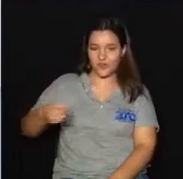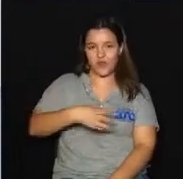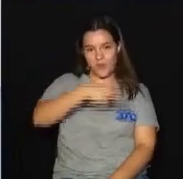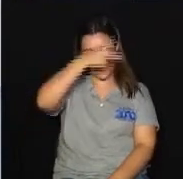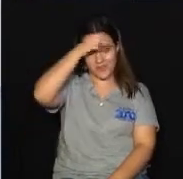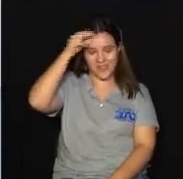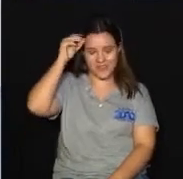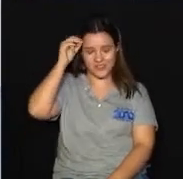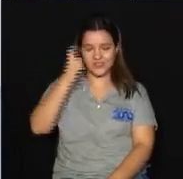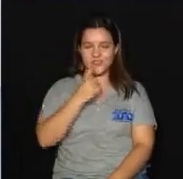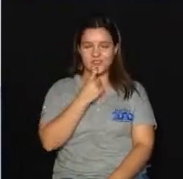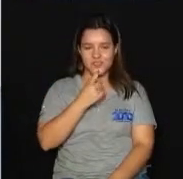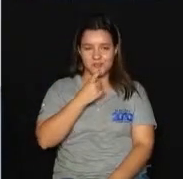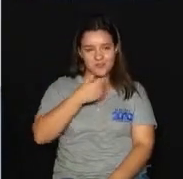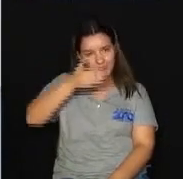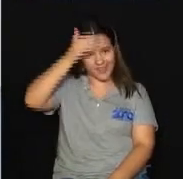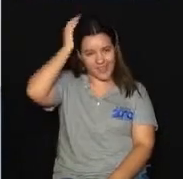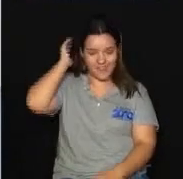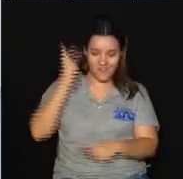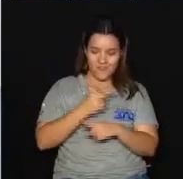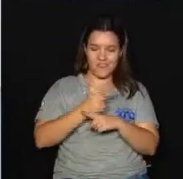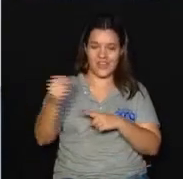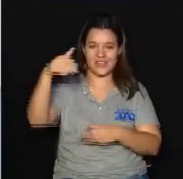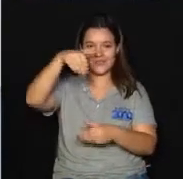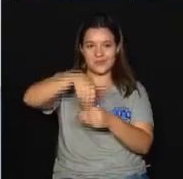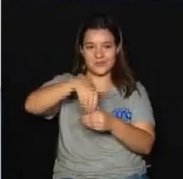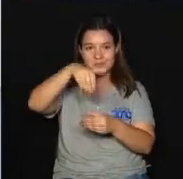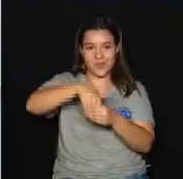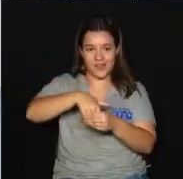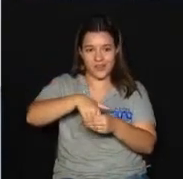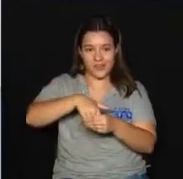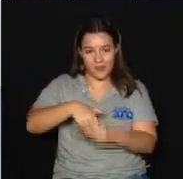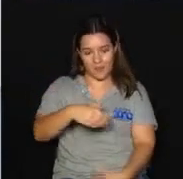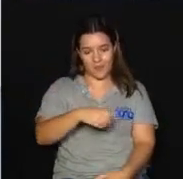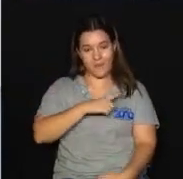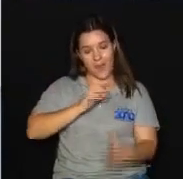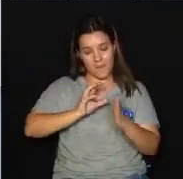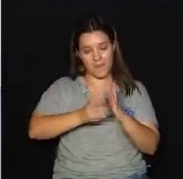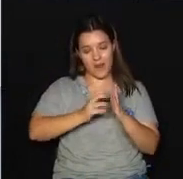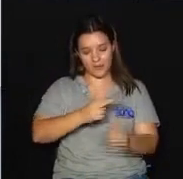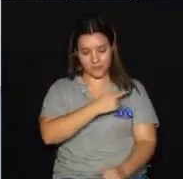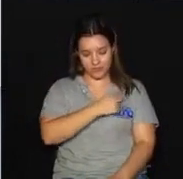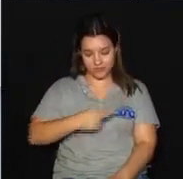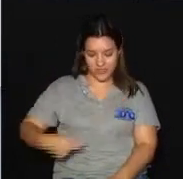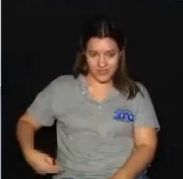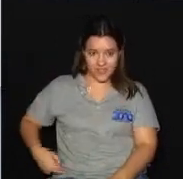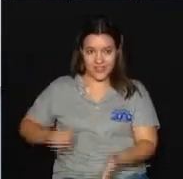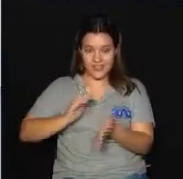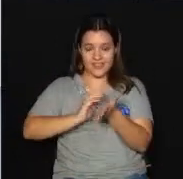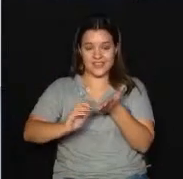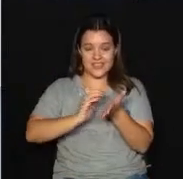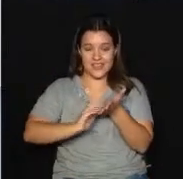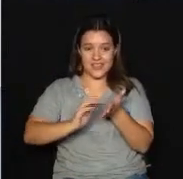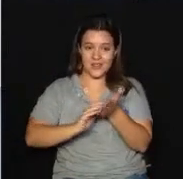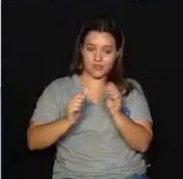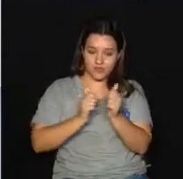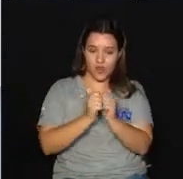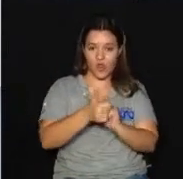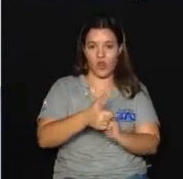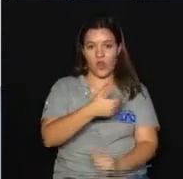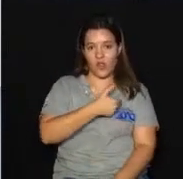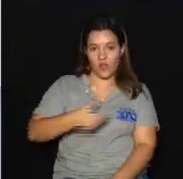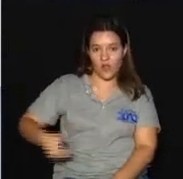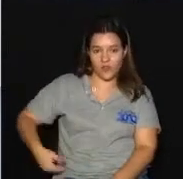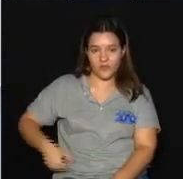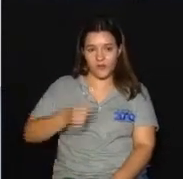o novo prefeito da cidade de Campinas. Ele que é do Republicanos, foi secretário de esportes do governo